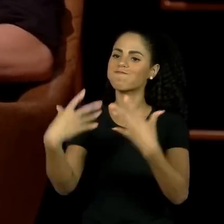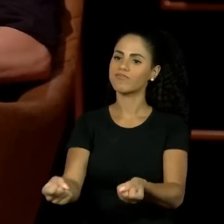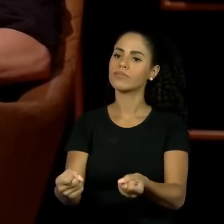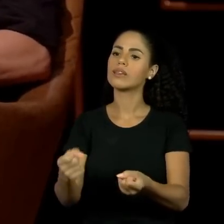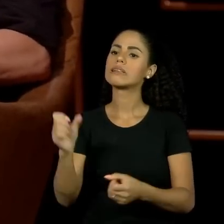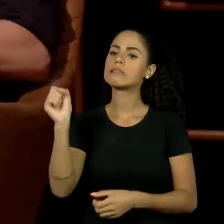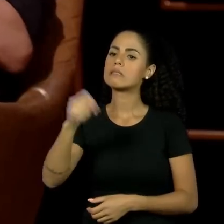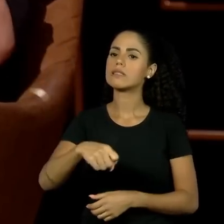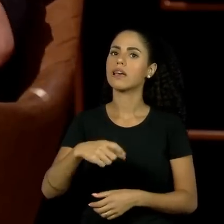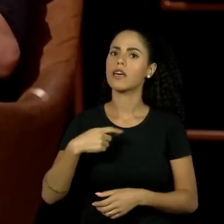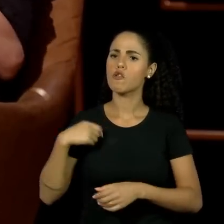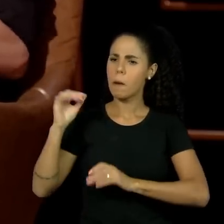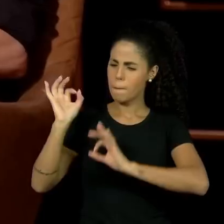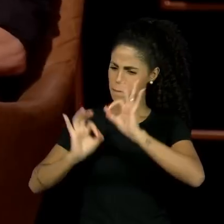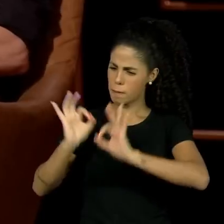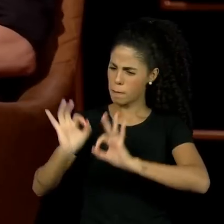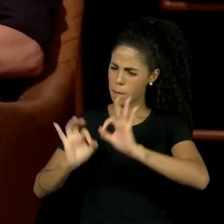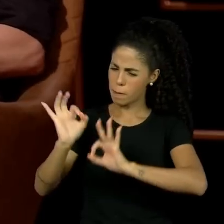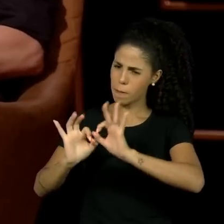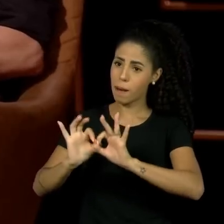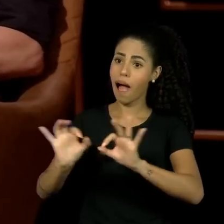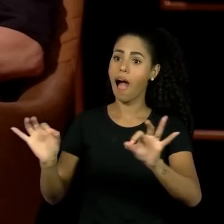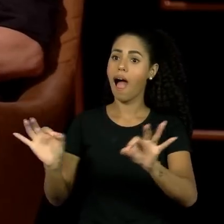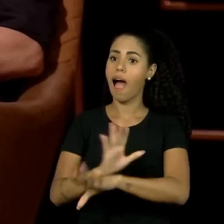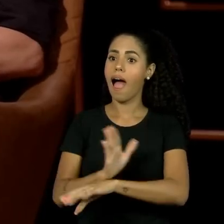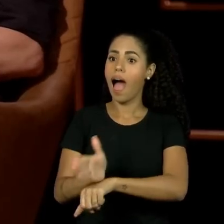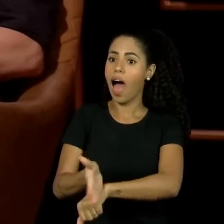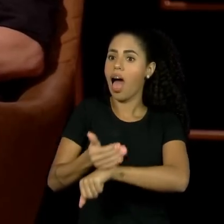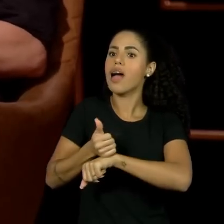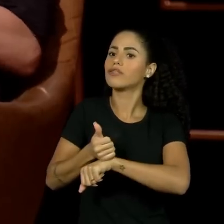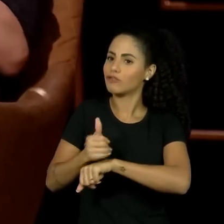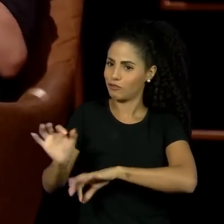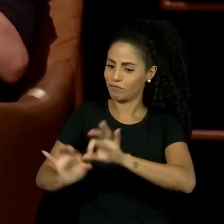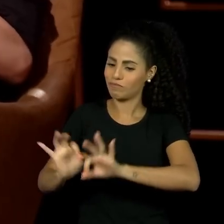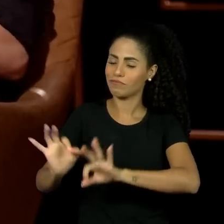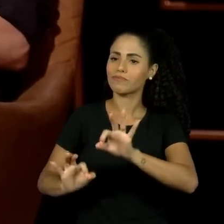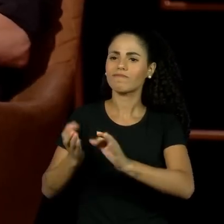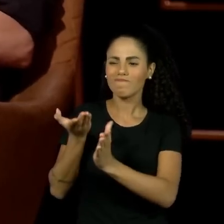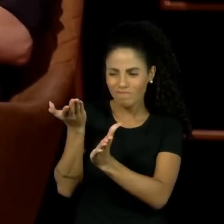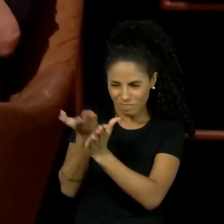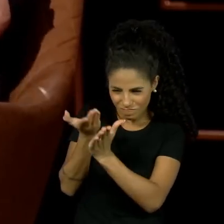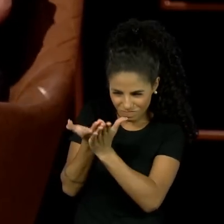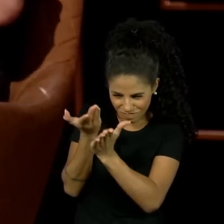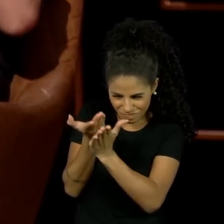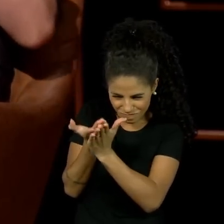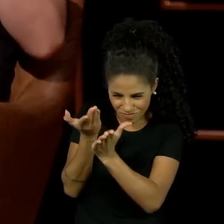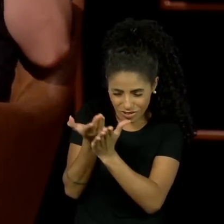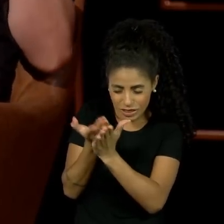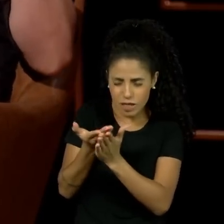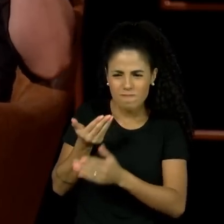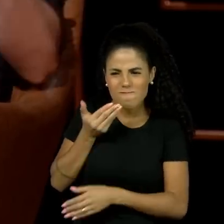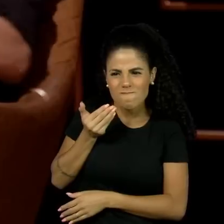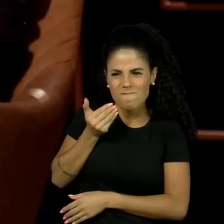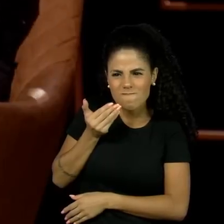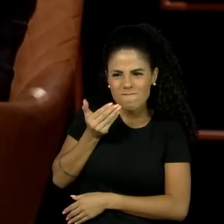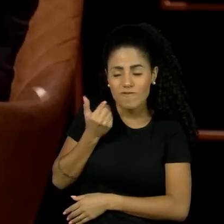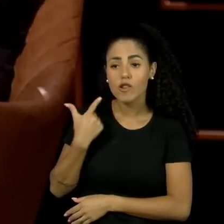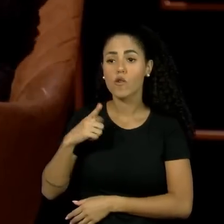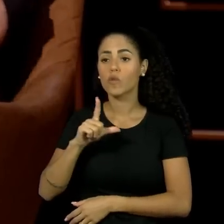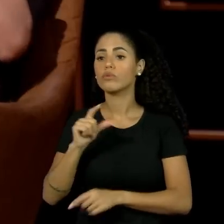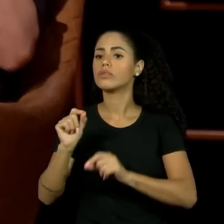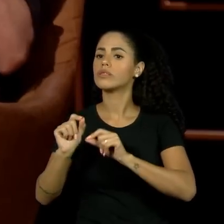de casa. Eu me preparei muito para dirigir essa ópera. Estudei muito, conversei